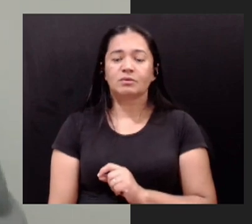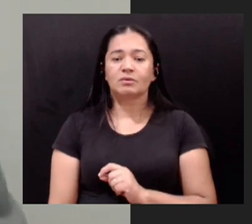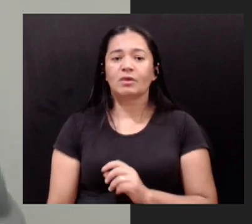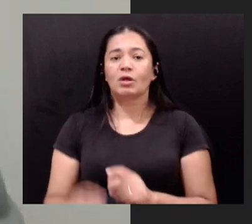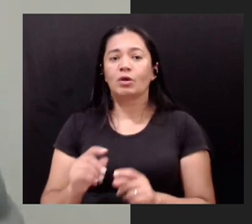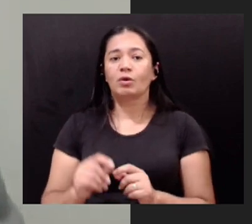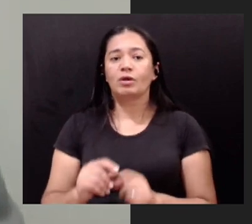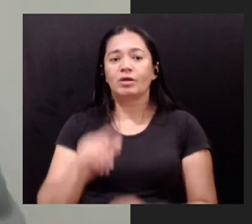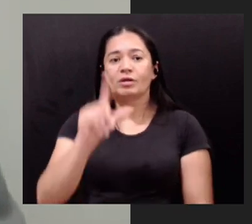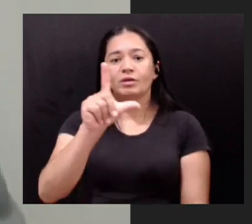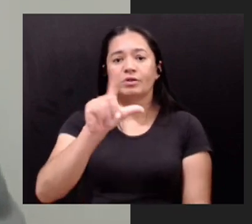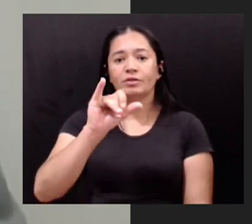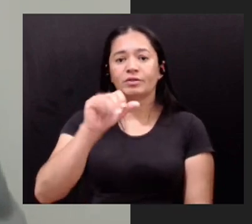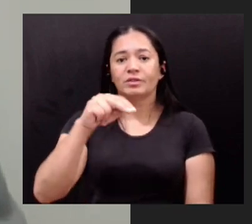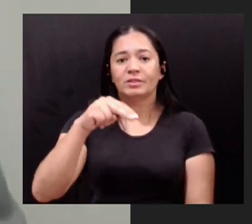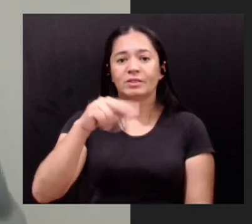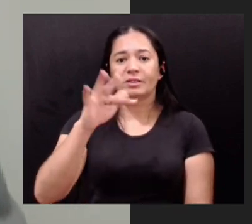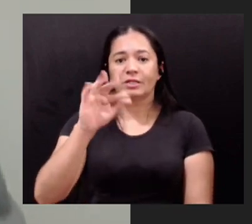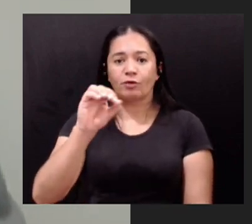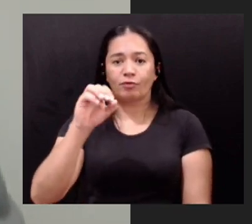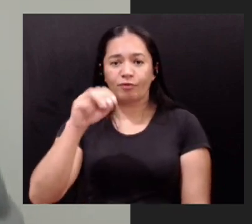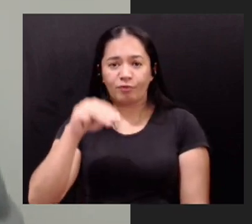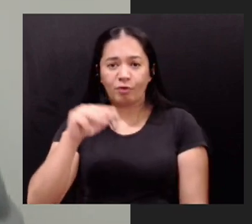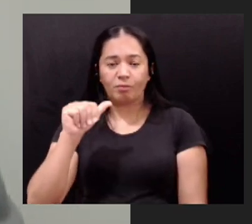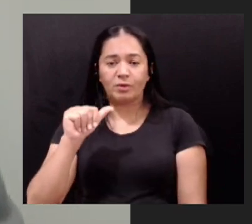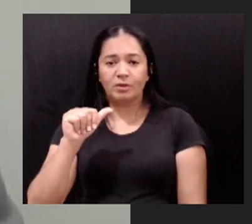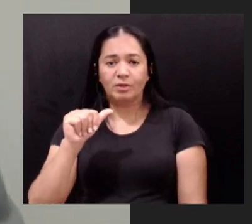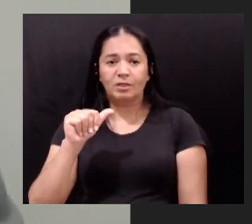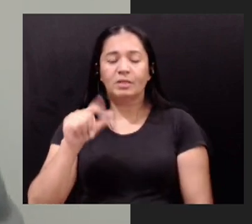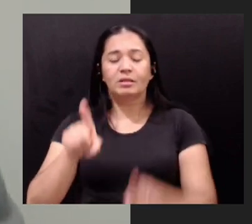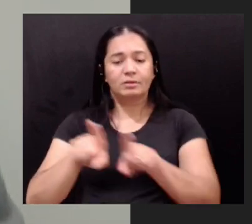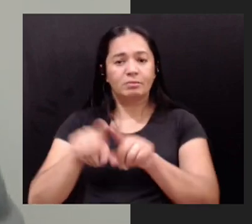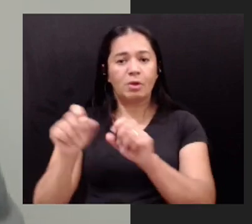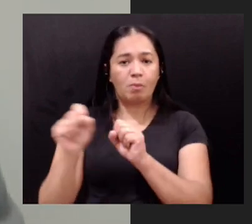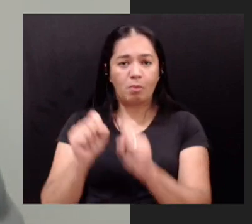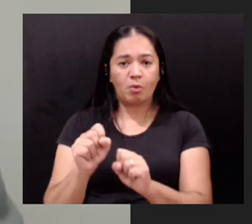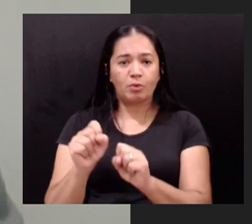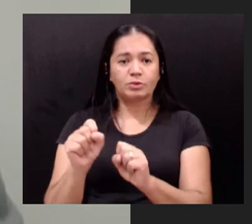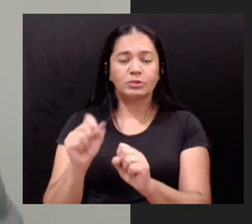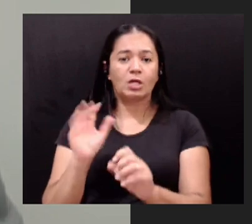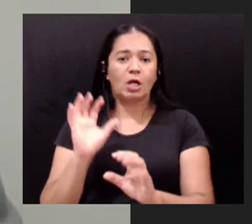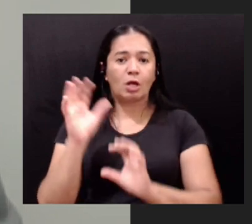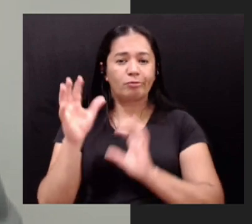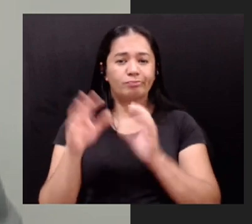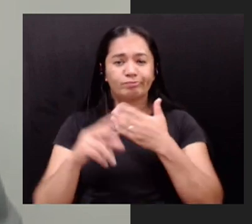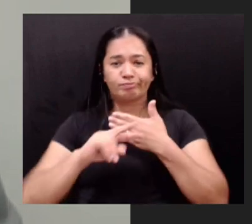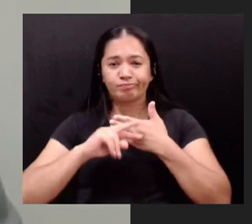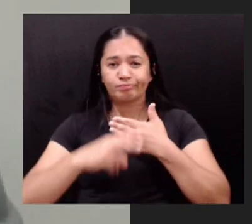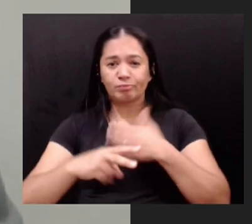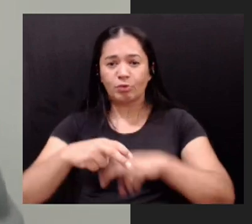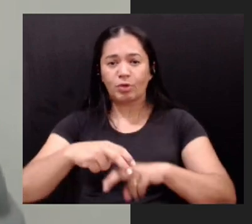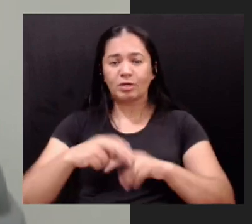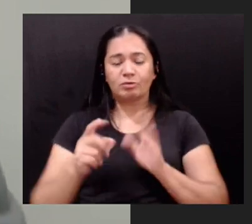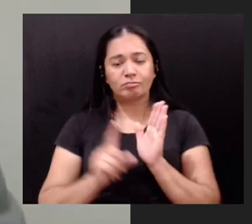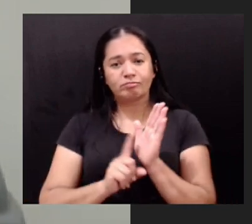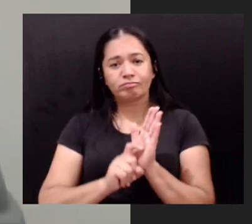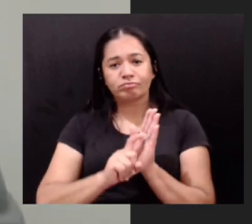Malte, né, que também pode ocorrer secundária à presença da bactéria de forma